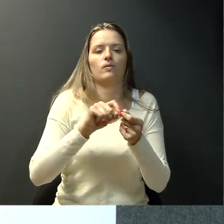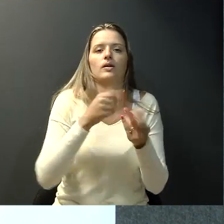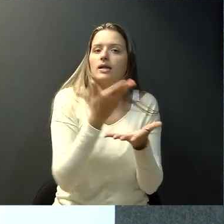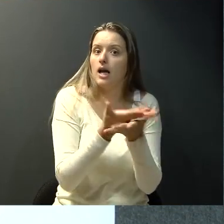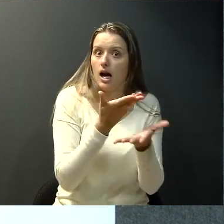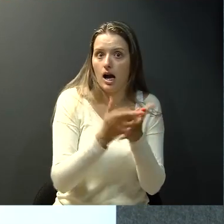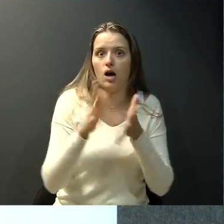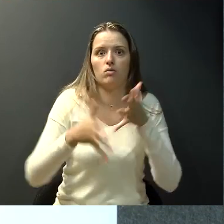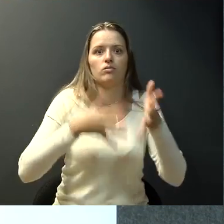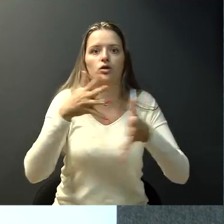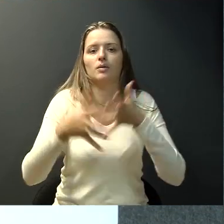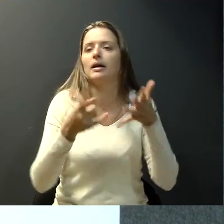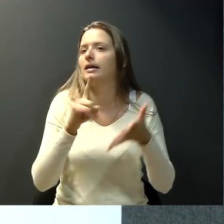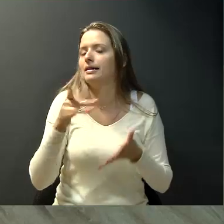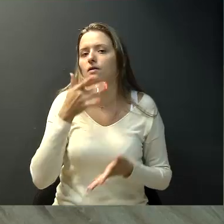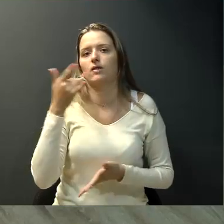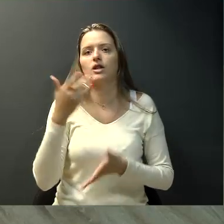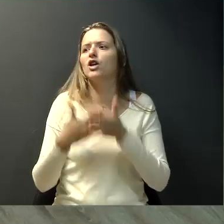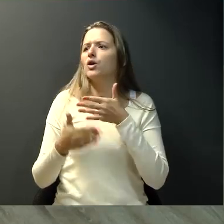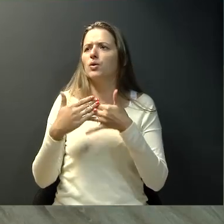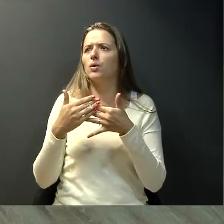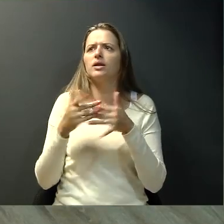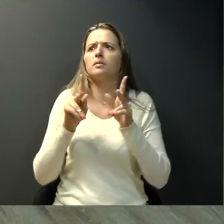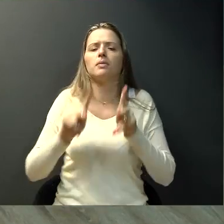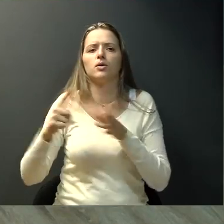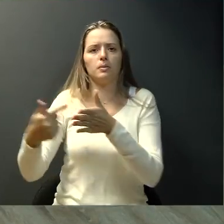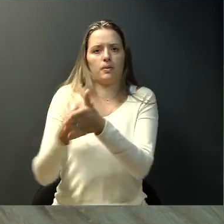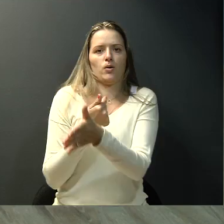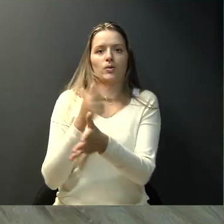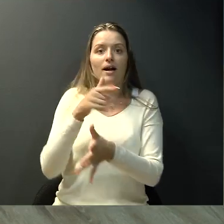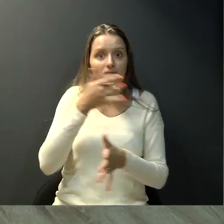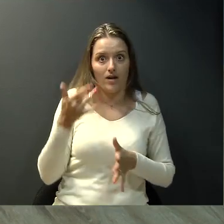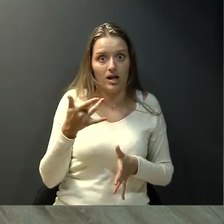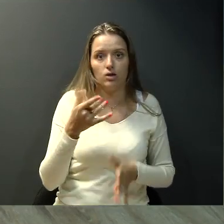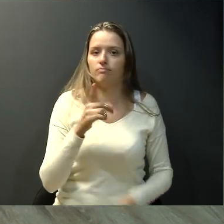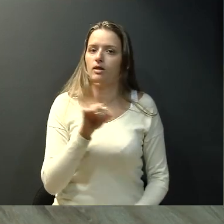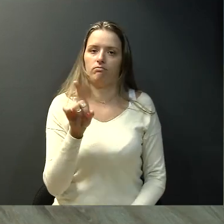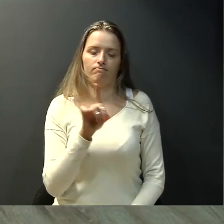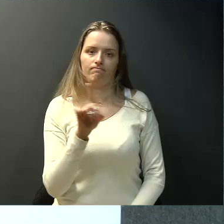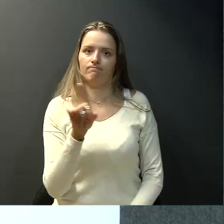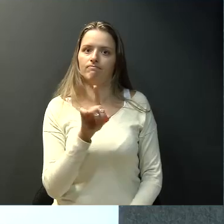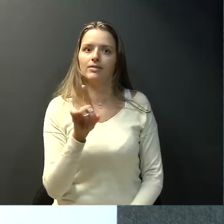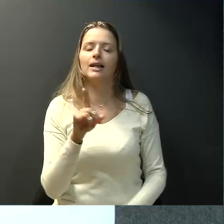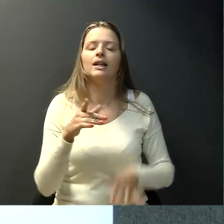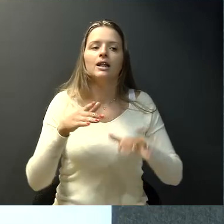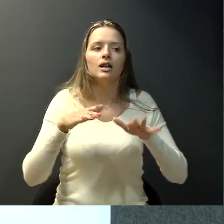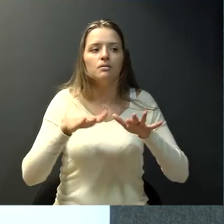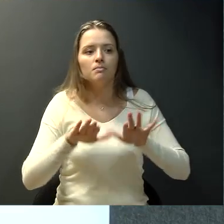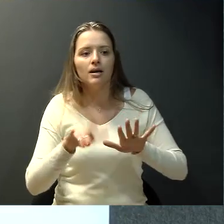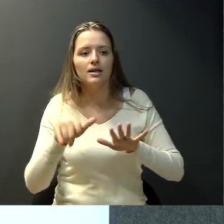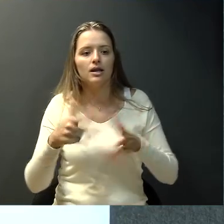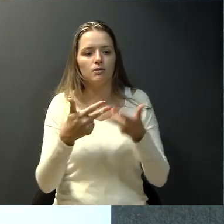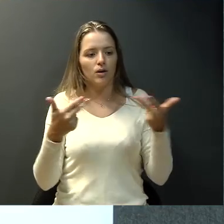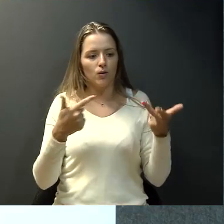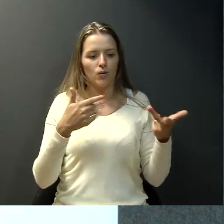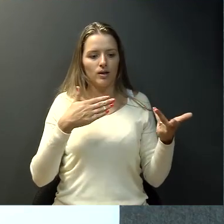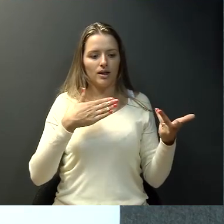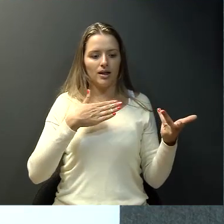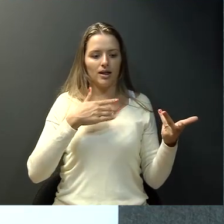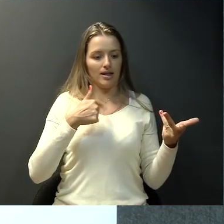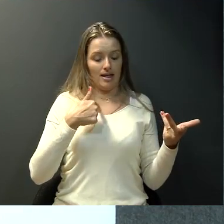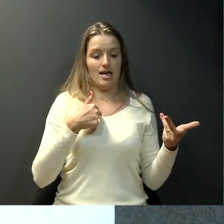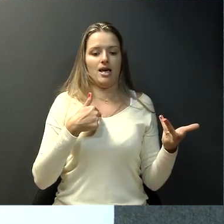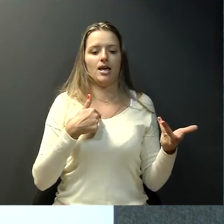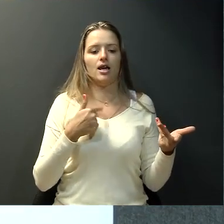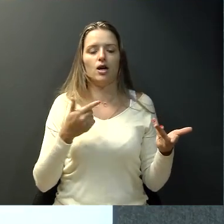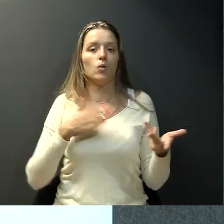né? Não foi fácil. Todo mundo me pergunta se é fácil aprender sinais. Não é. Mas é uma coisa assim que eu e meu marido era uma